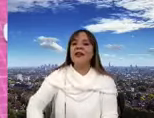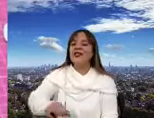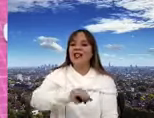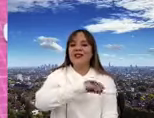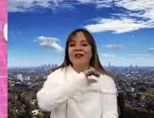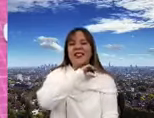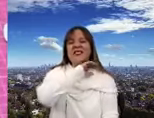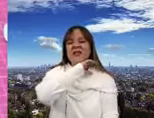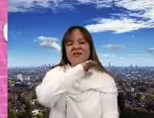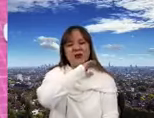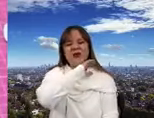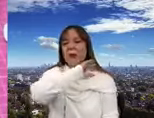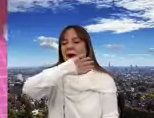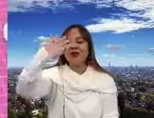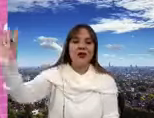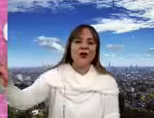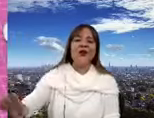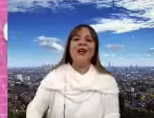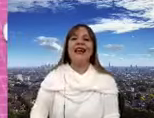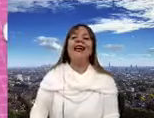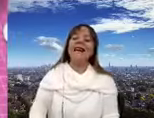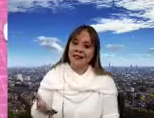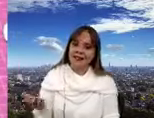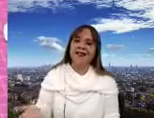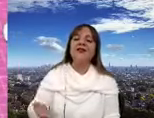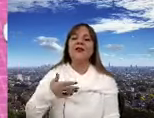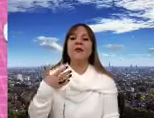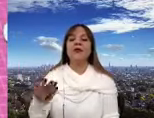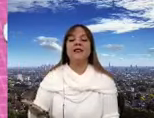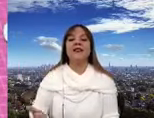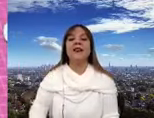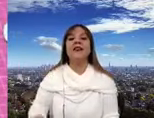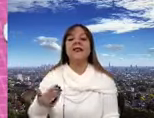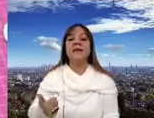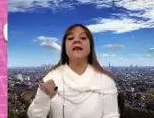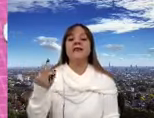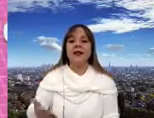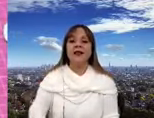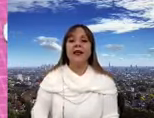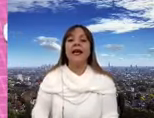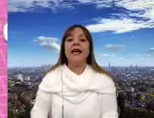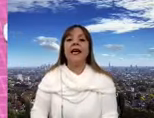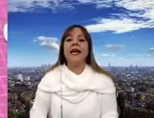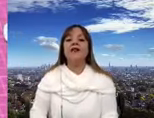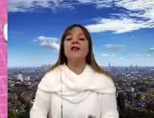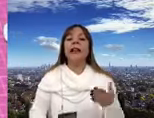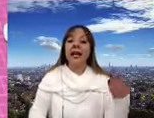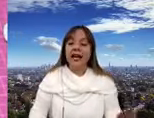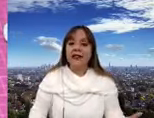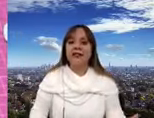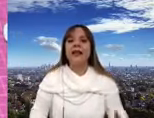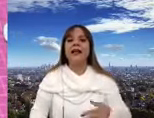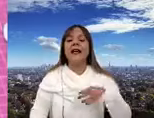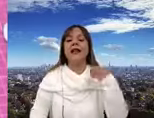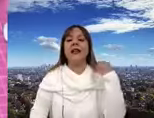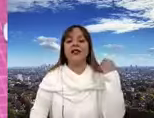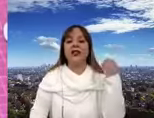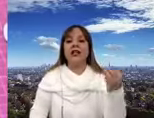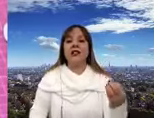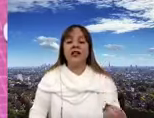vendas ultrapassou, né? Graças a Deus, foram muitas as vendas. E pensando aí nos clientes, né? Na data